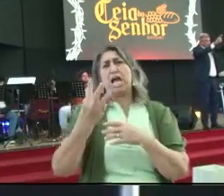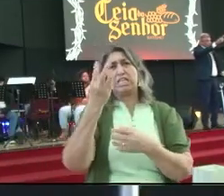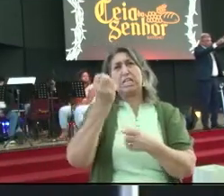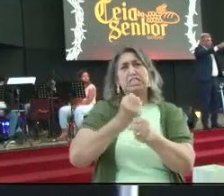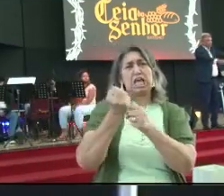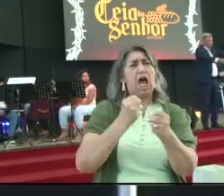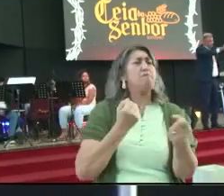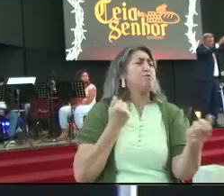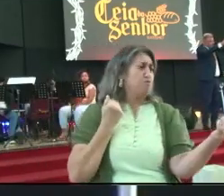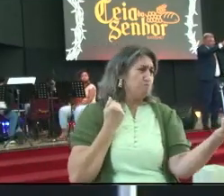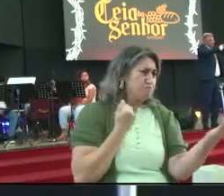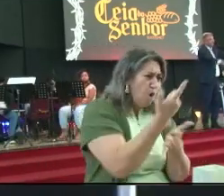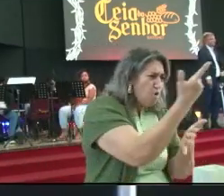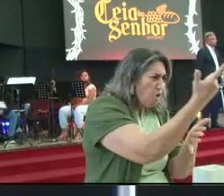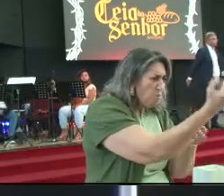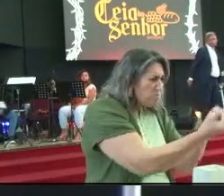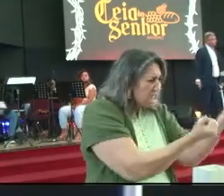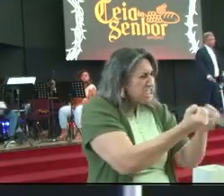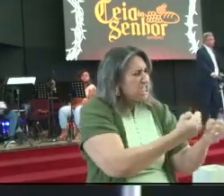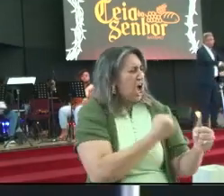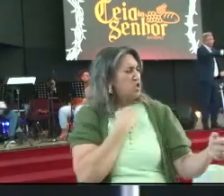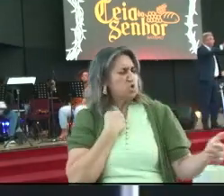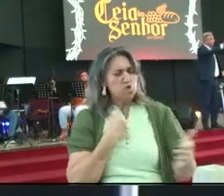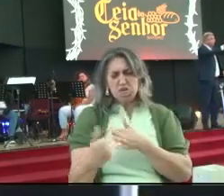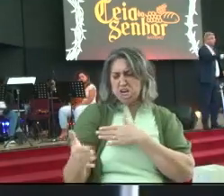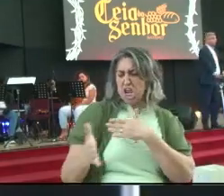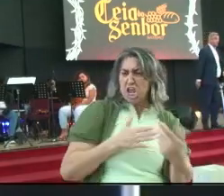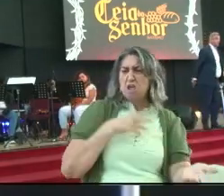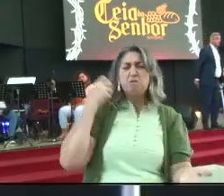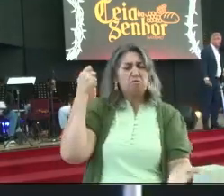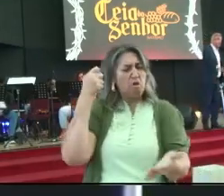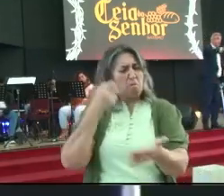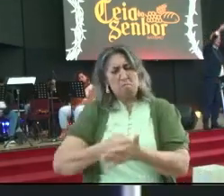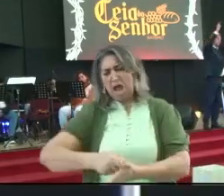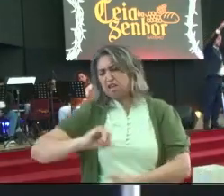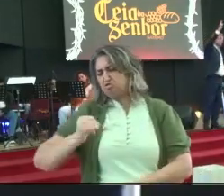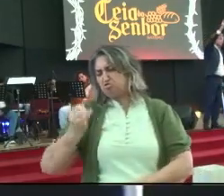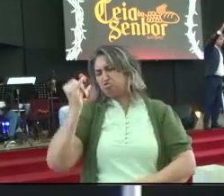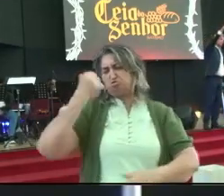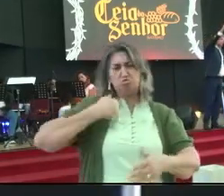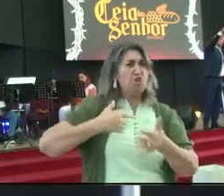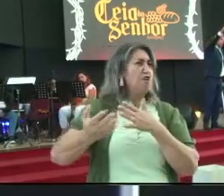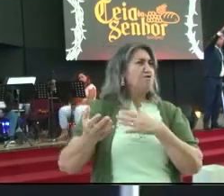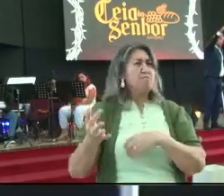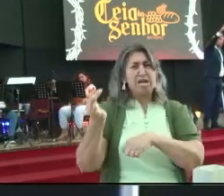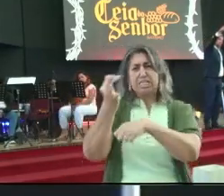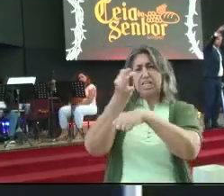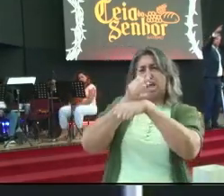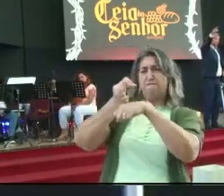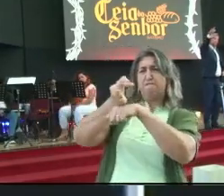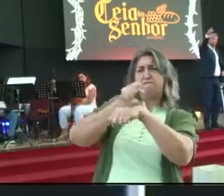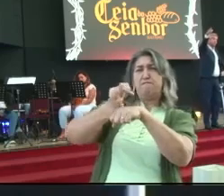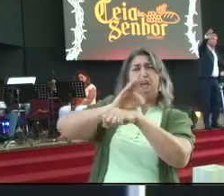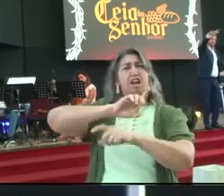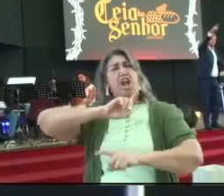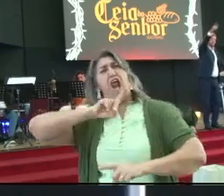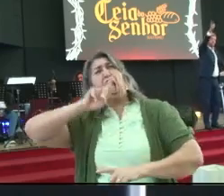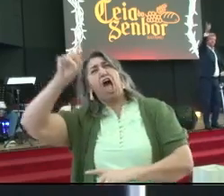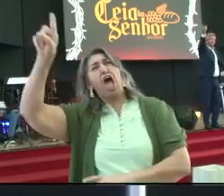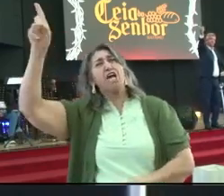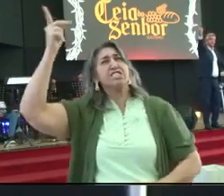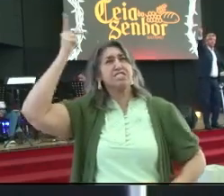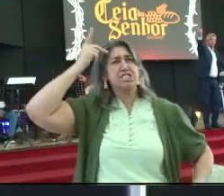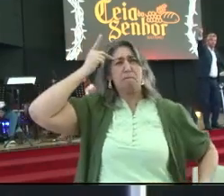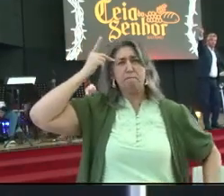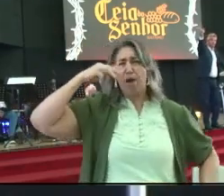eu compro esse bendito carro. Não, eu vou passar férias lá no Morro de São Paulo. Eu nunca fui nesse Morro